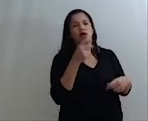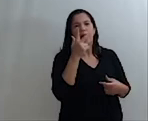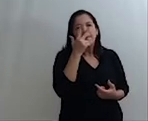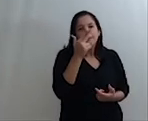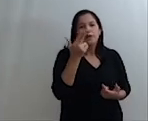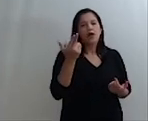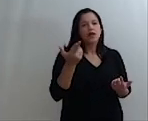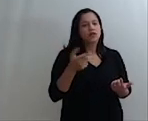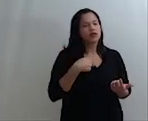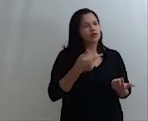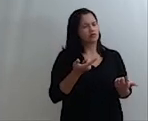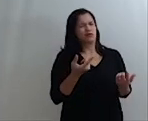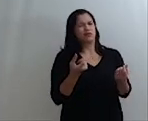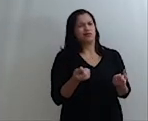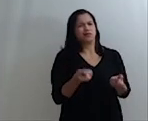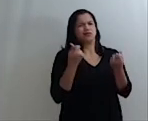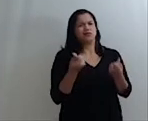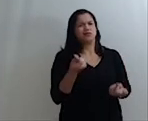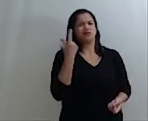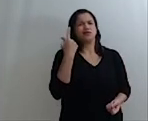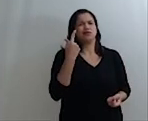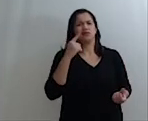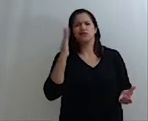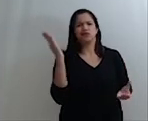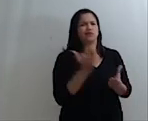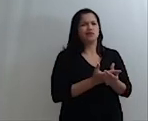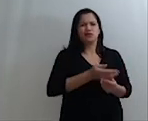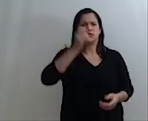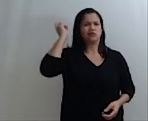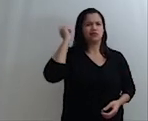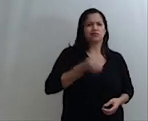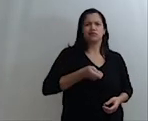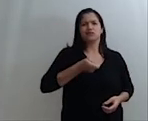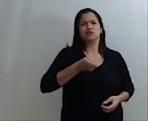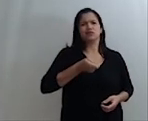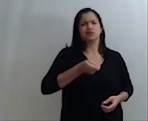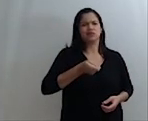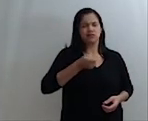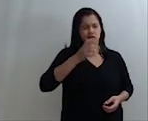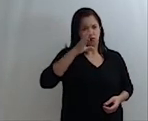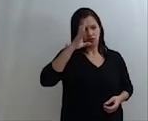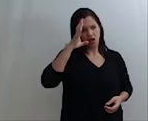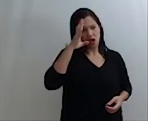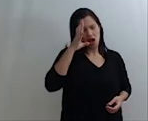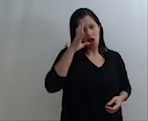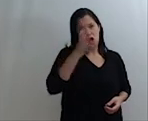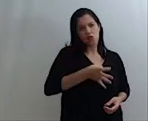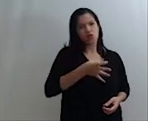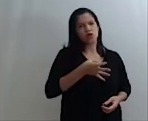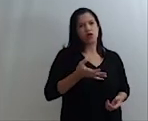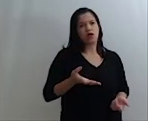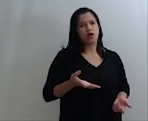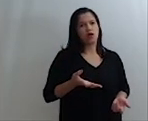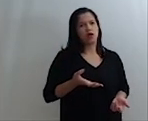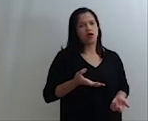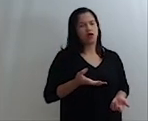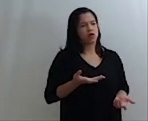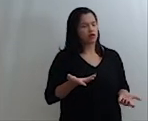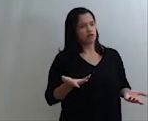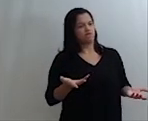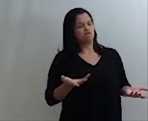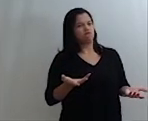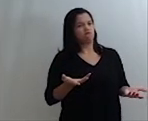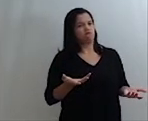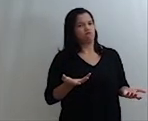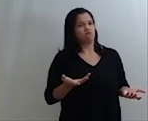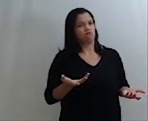dessa condenação e o tribunal o juiz de primeiro grau e o tribunal para afastarem essa essa disparidade eh se